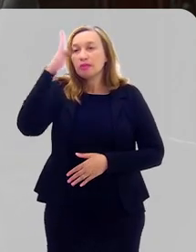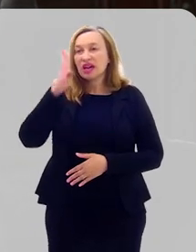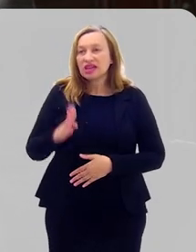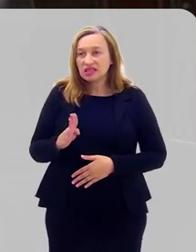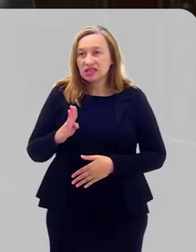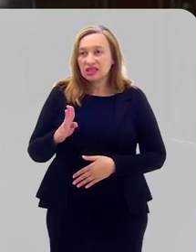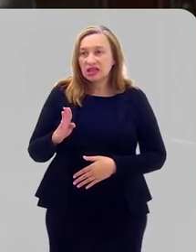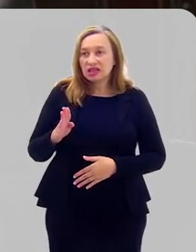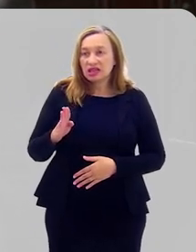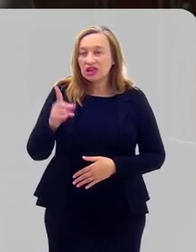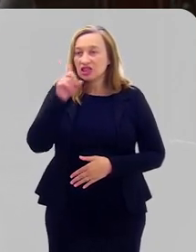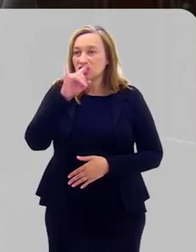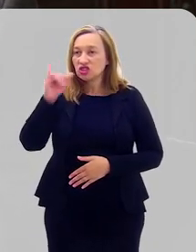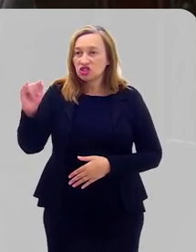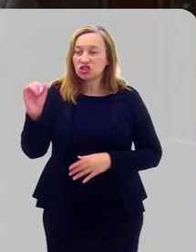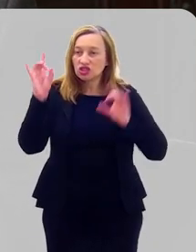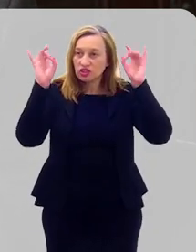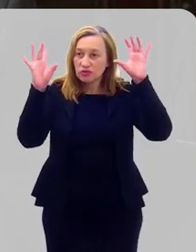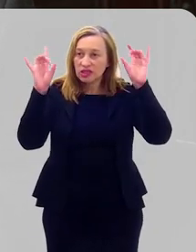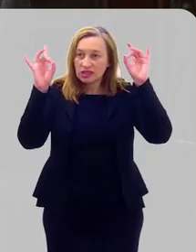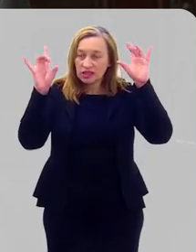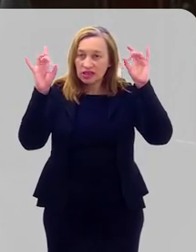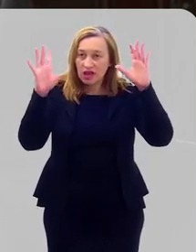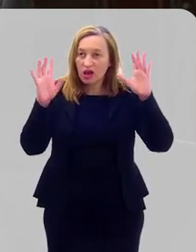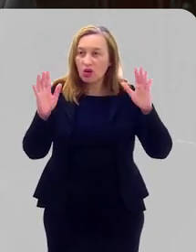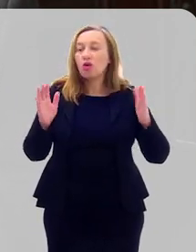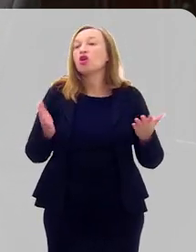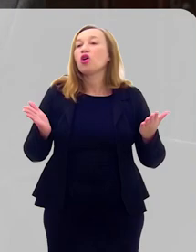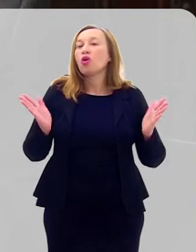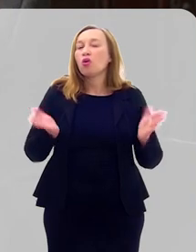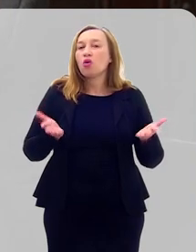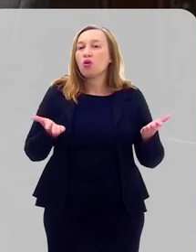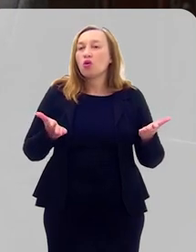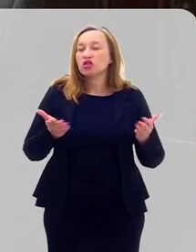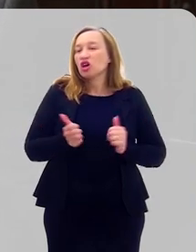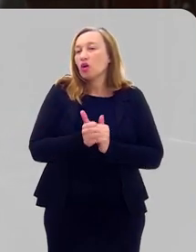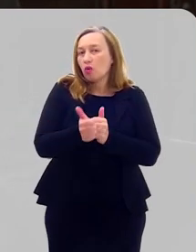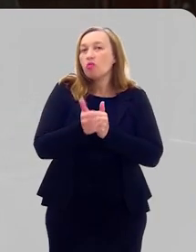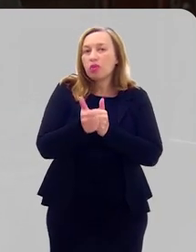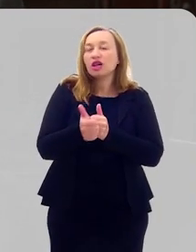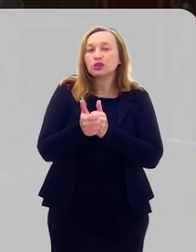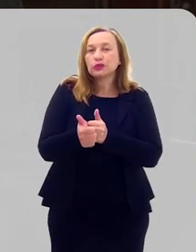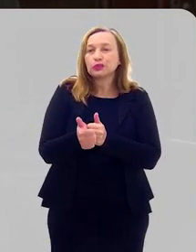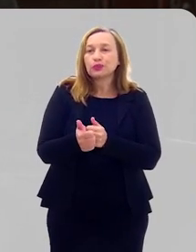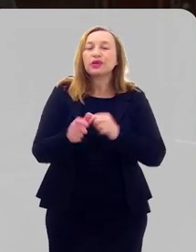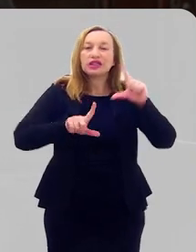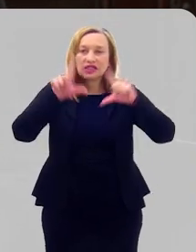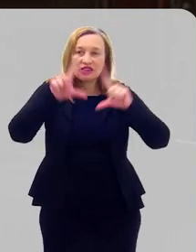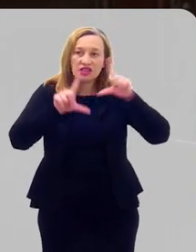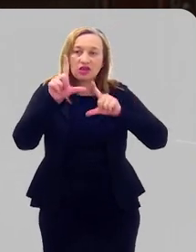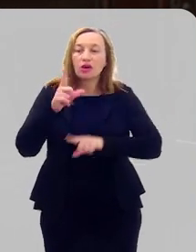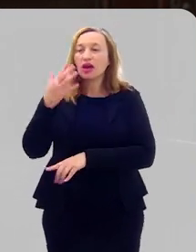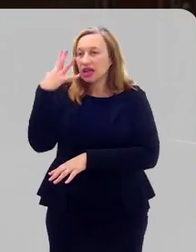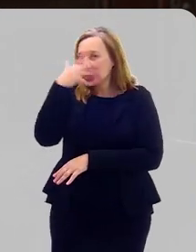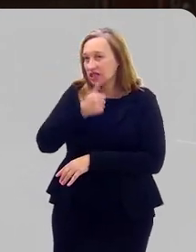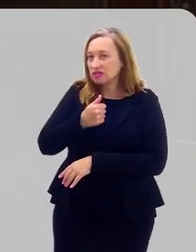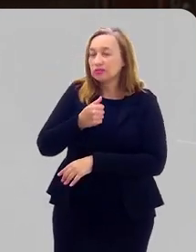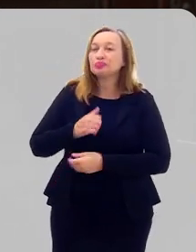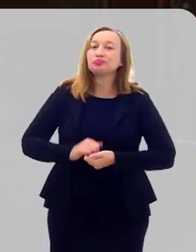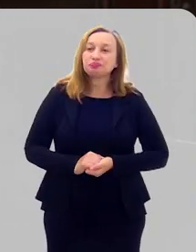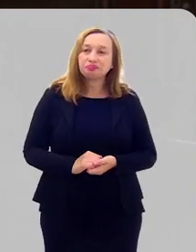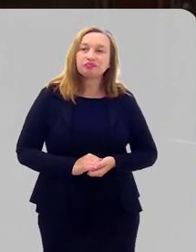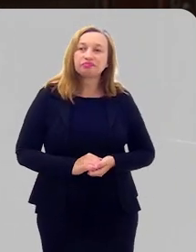7 de setembro, aquilo fica lotado, milhares de pessoas. Meu Deus. Leva artistas de acompanho, lugar, acompanho pela entendeu? Televisão. Então, um negócio